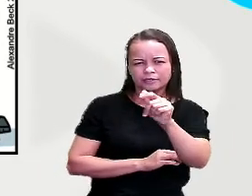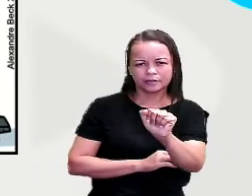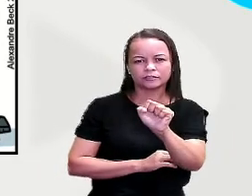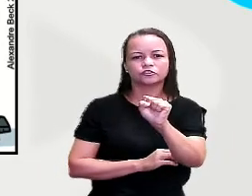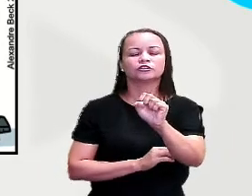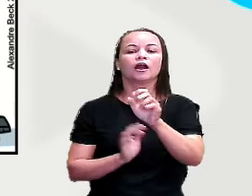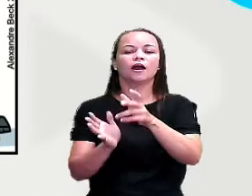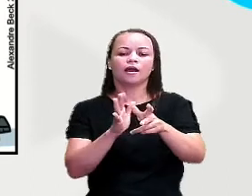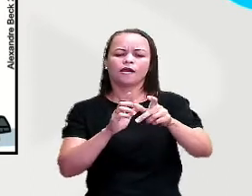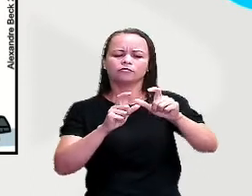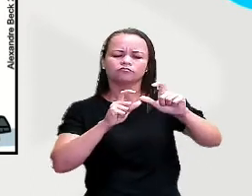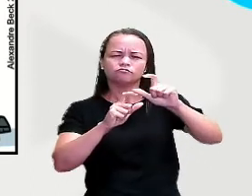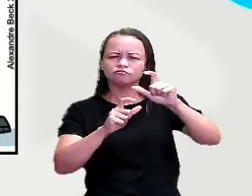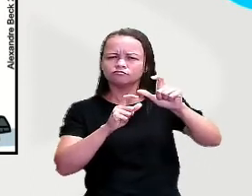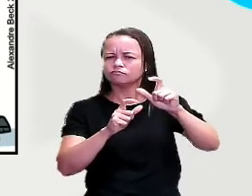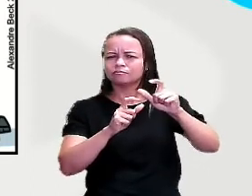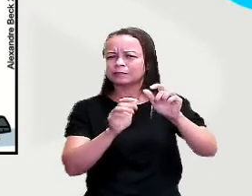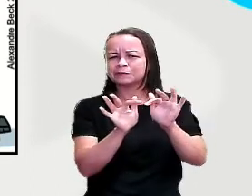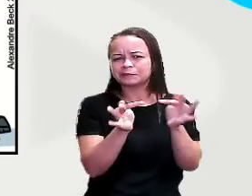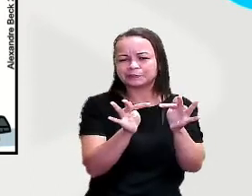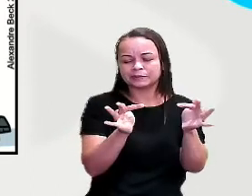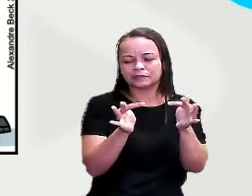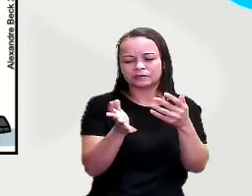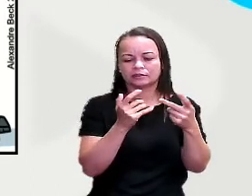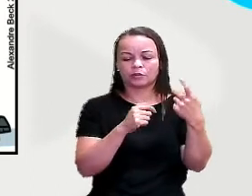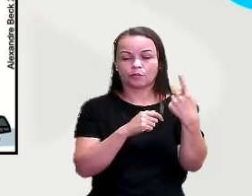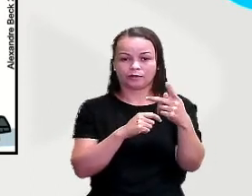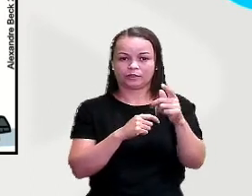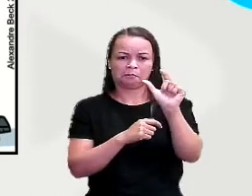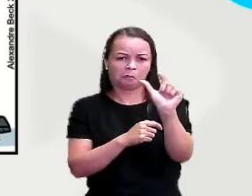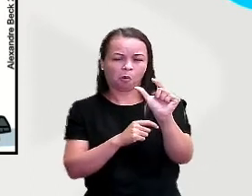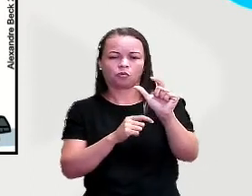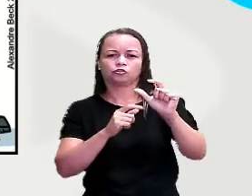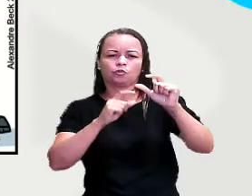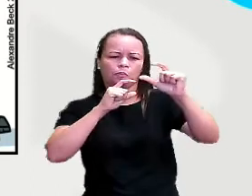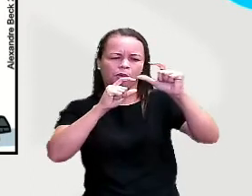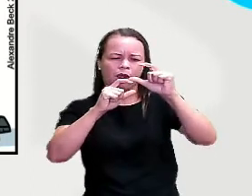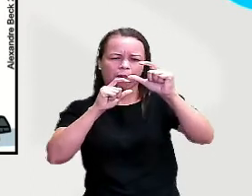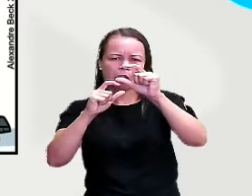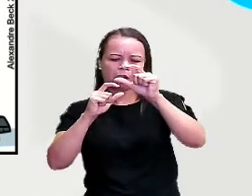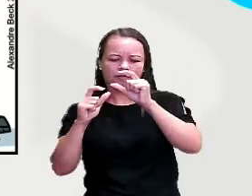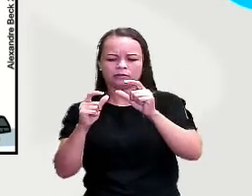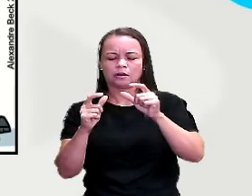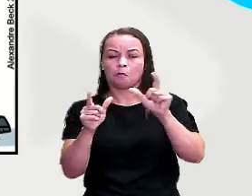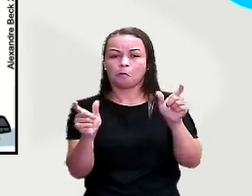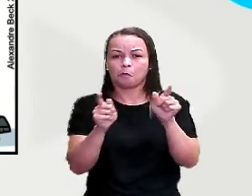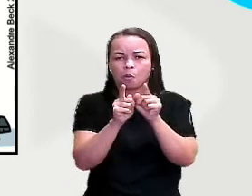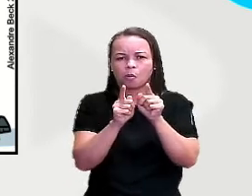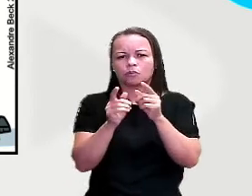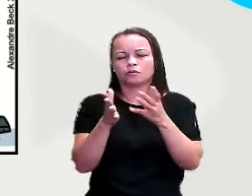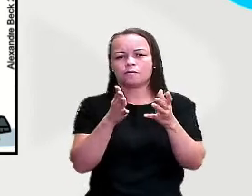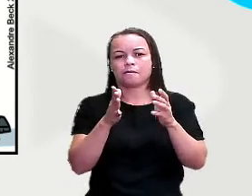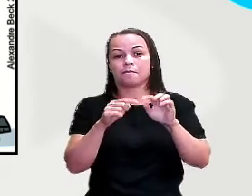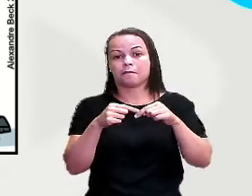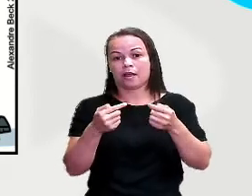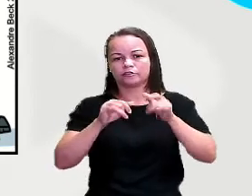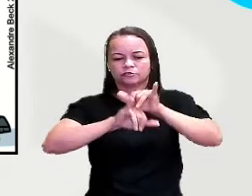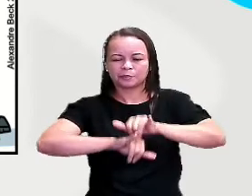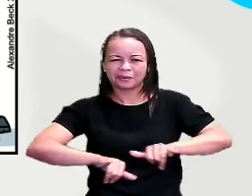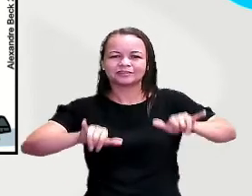singelo. Então, a tirinha, ela tem poucos quadrinhos. Poucos quadrinhos, mas que passa aquela mensagem.